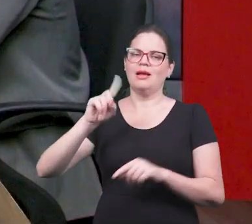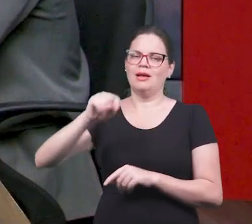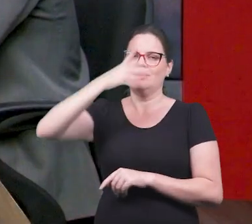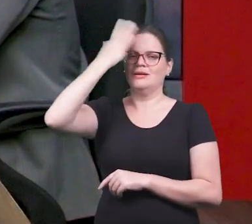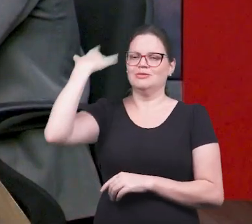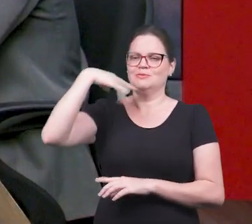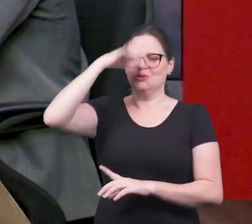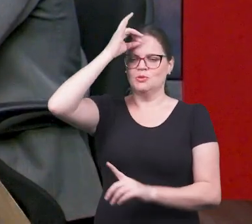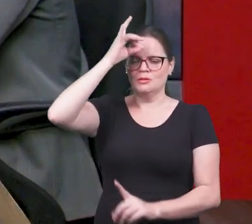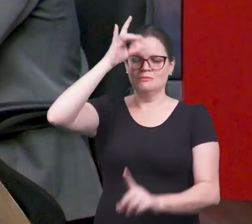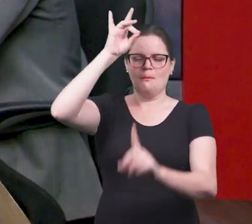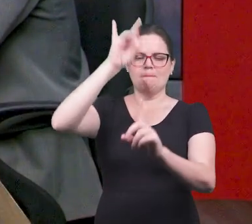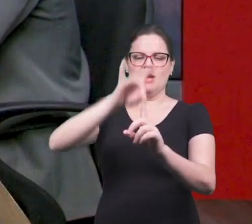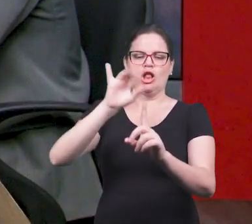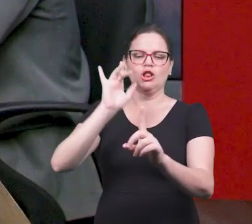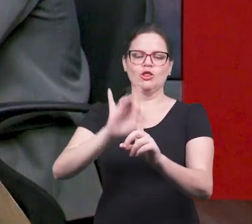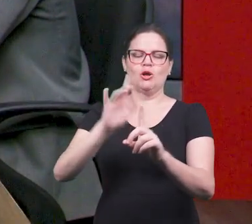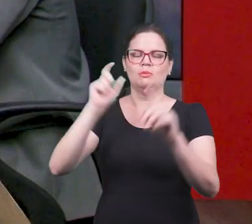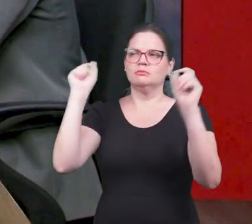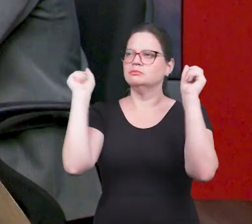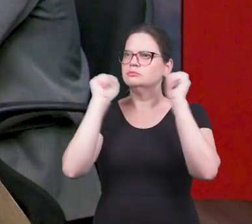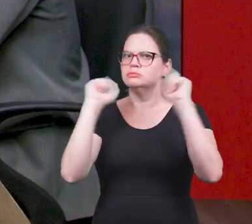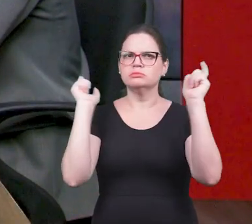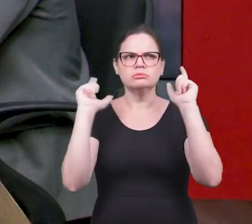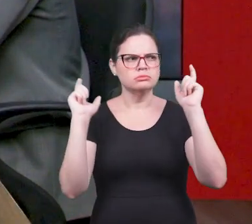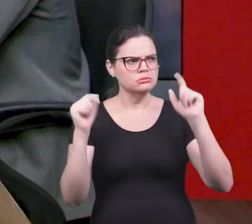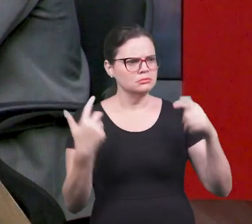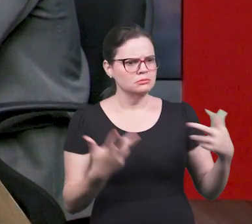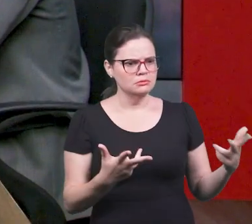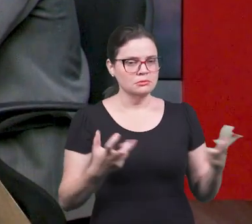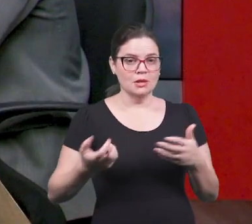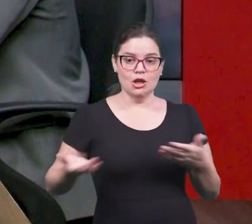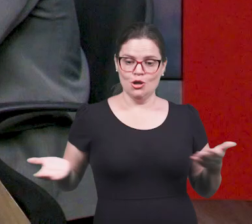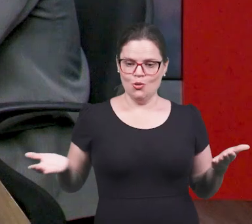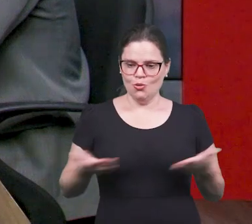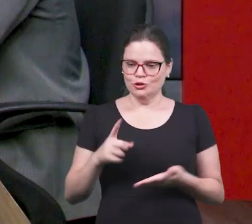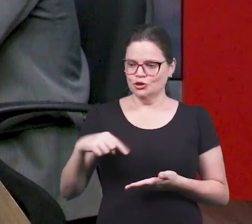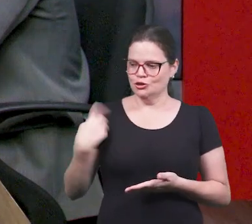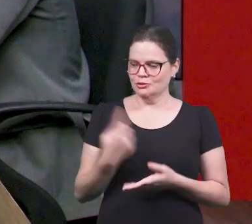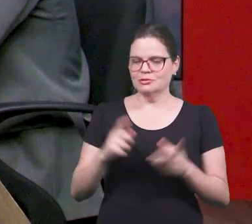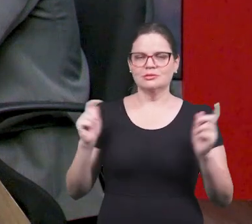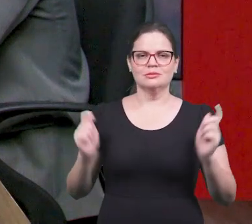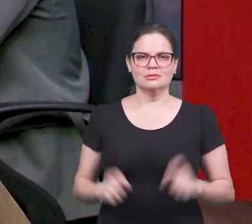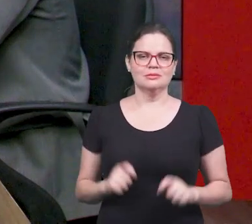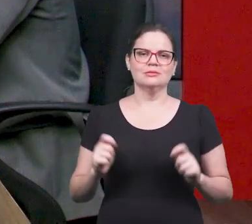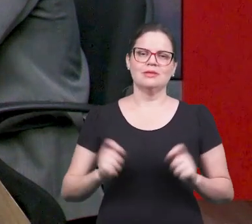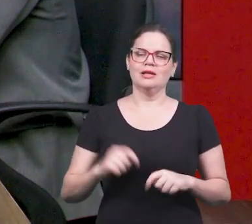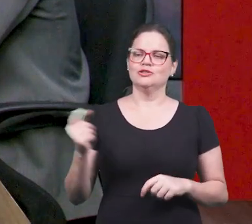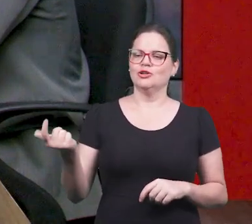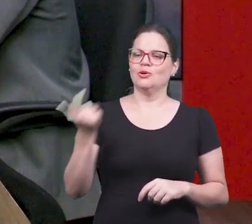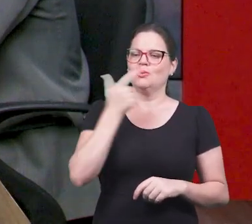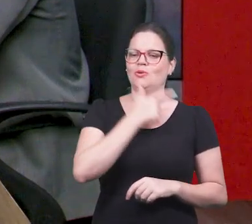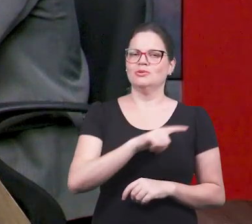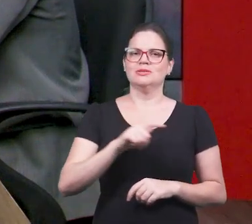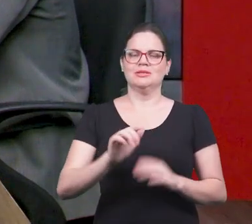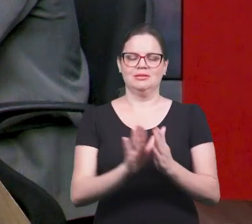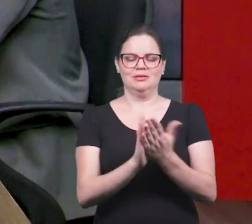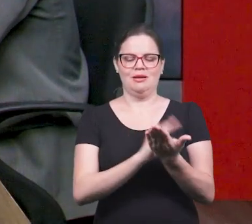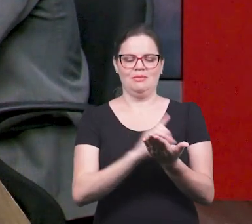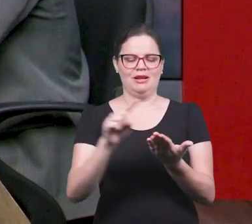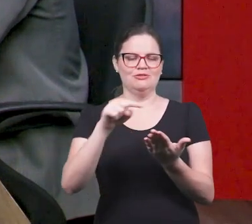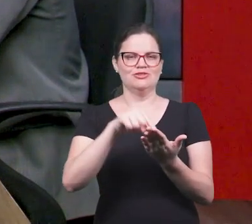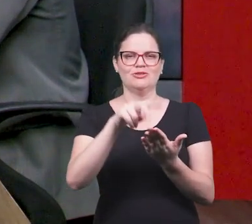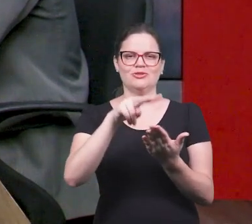para usar aquele homem para que hoje a palavra tivesse essa amplitude